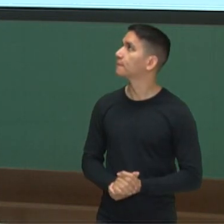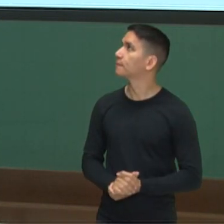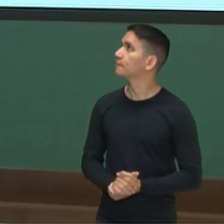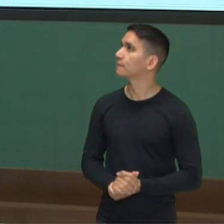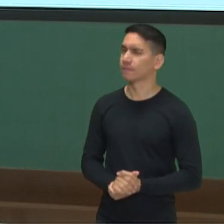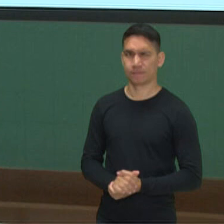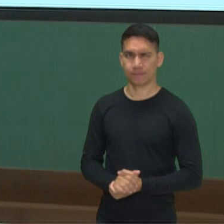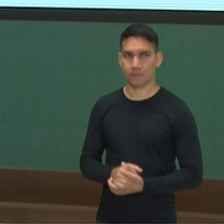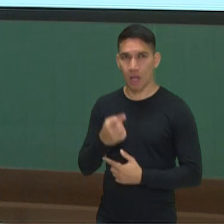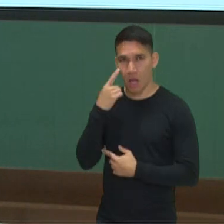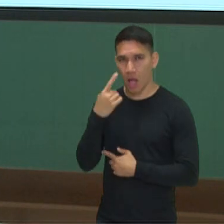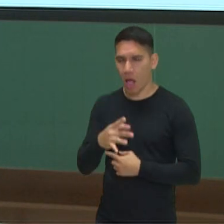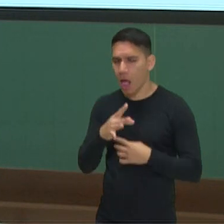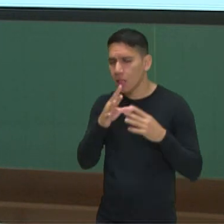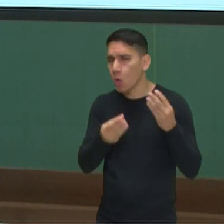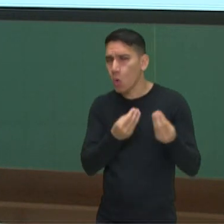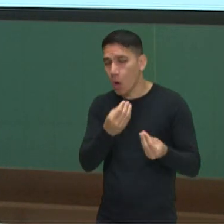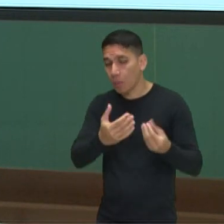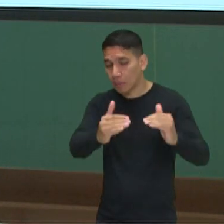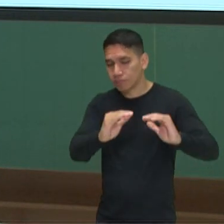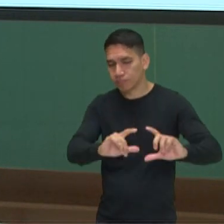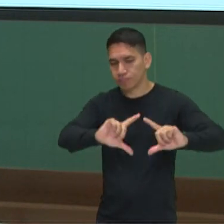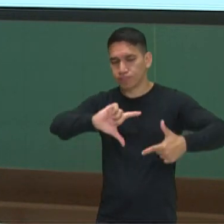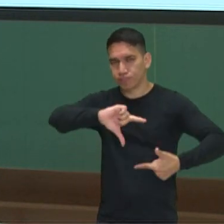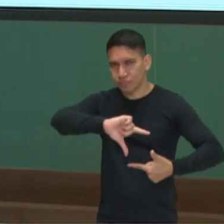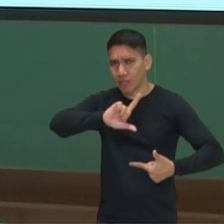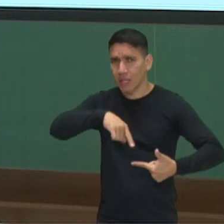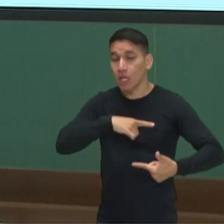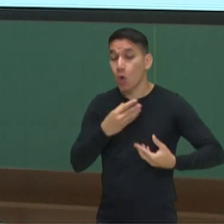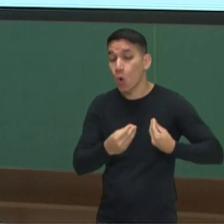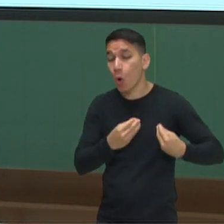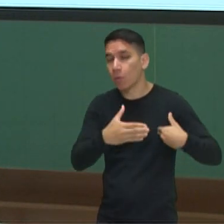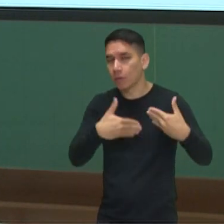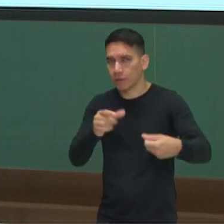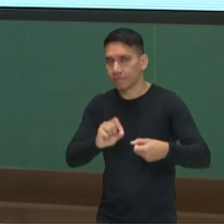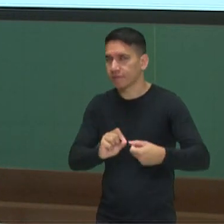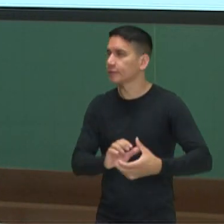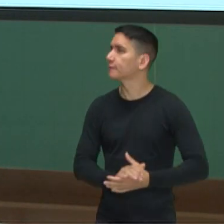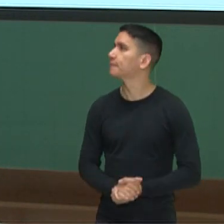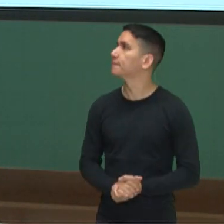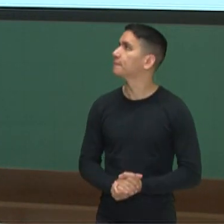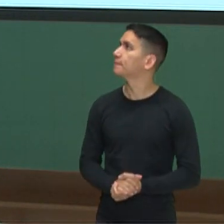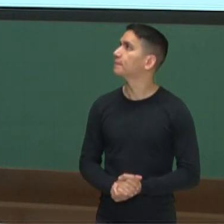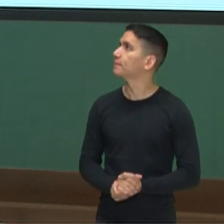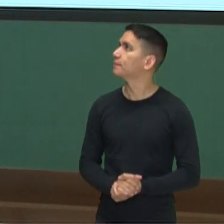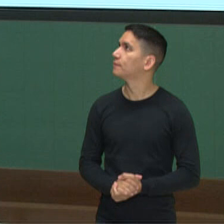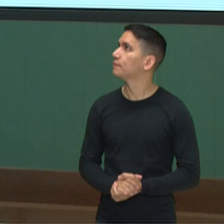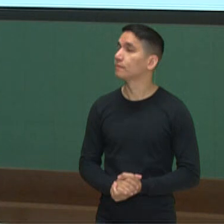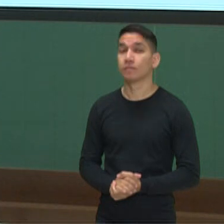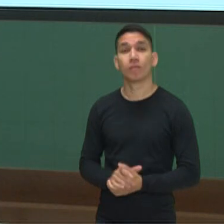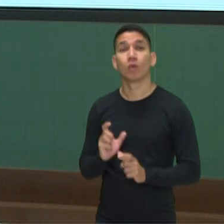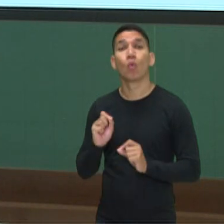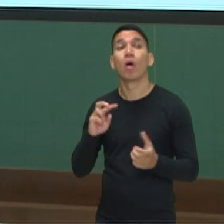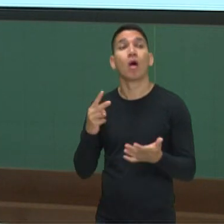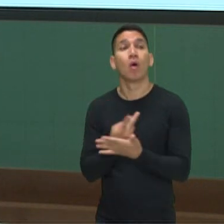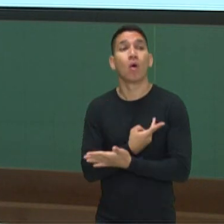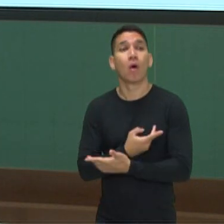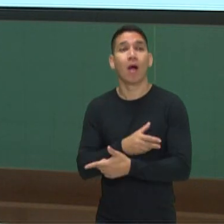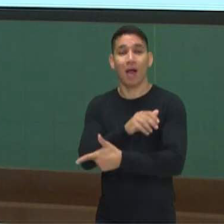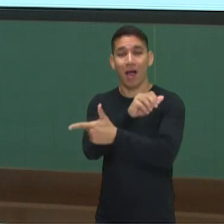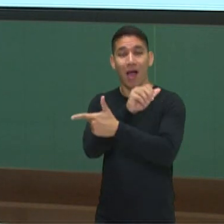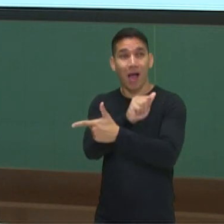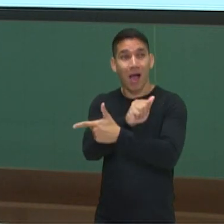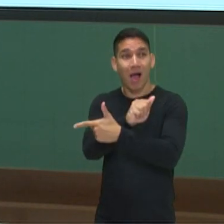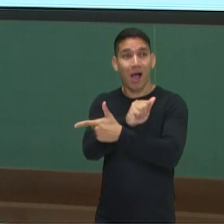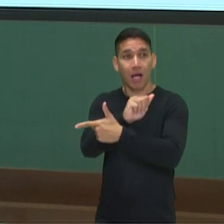está a colinha, tá? A quarta divididos por a terceira. O que aconteceu com ele? Repetir a